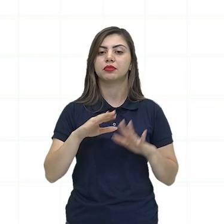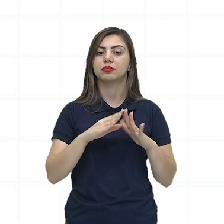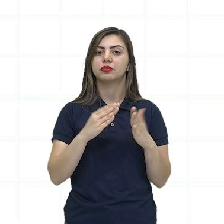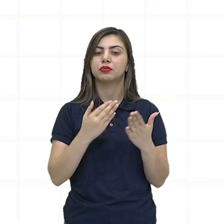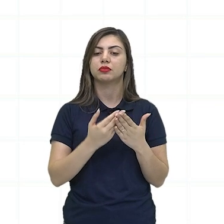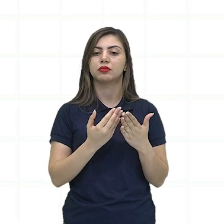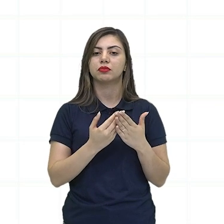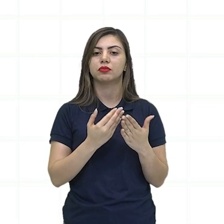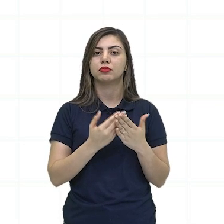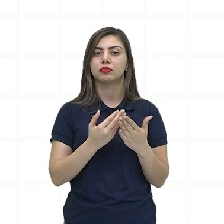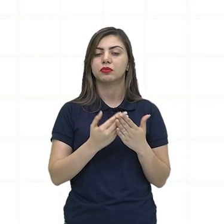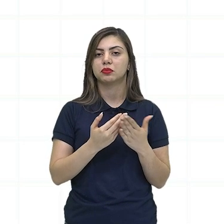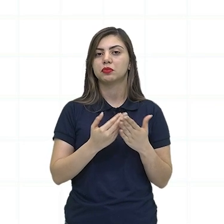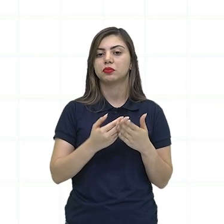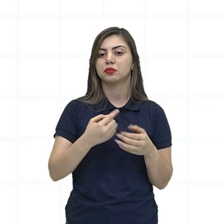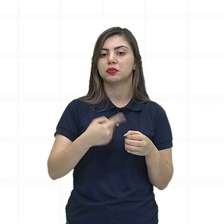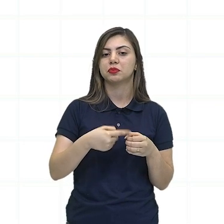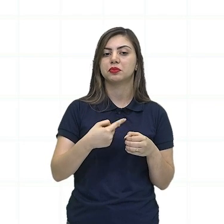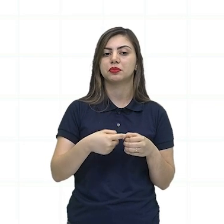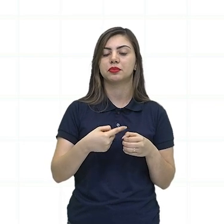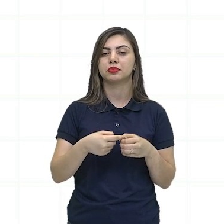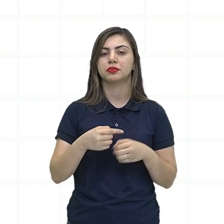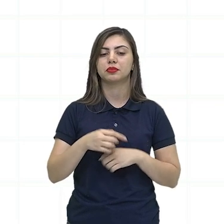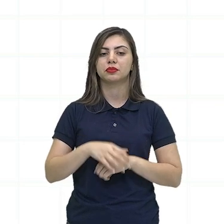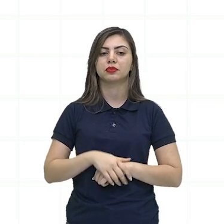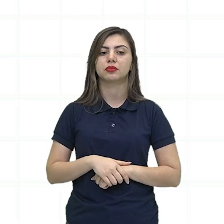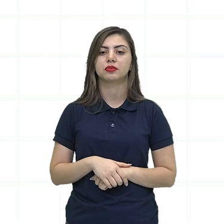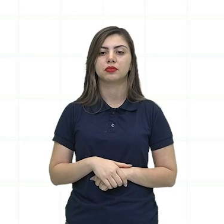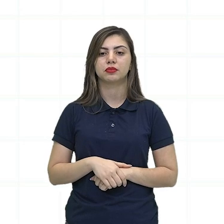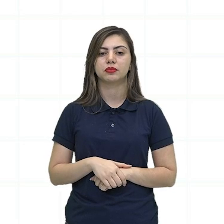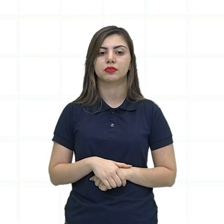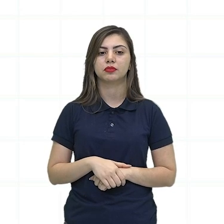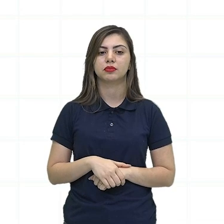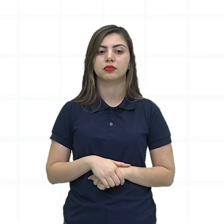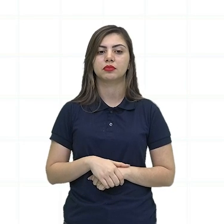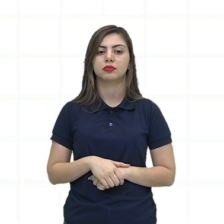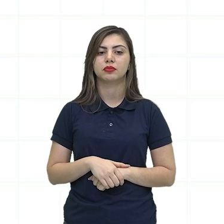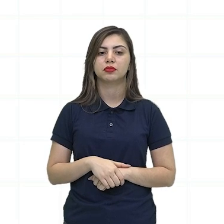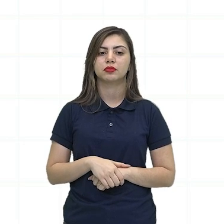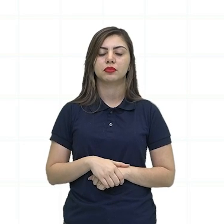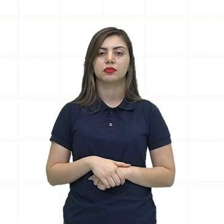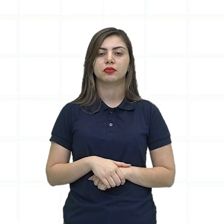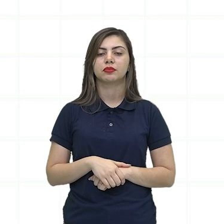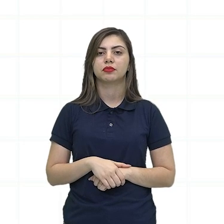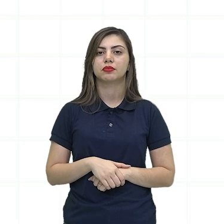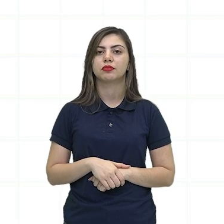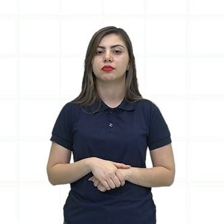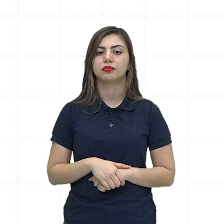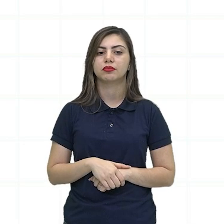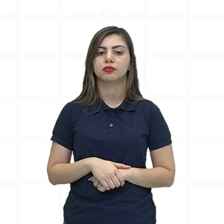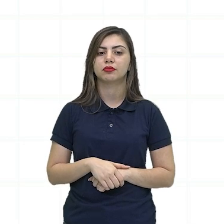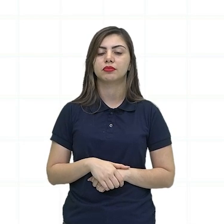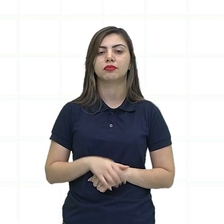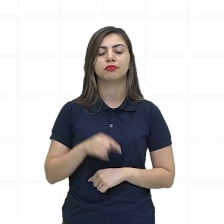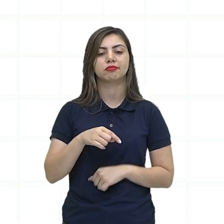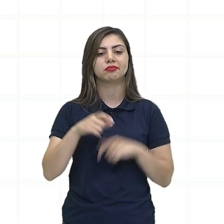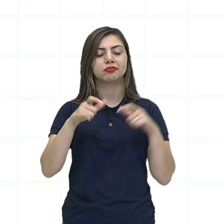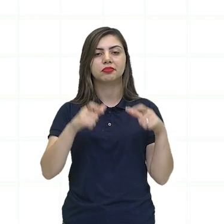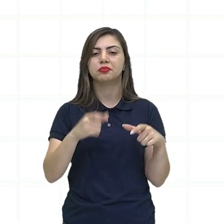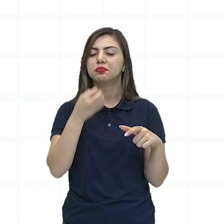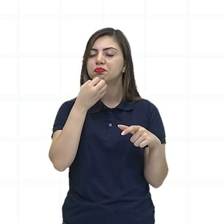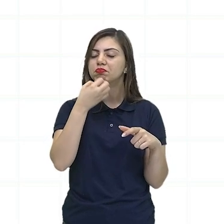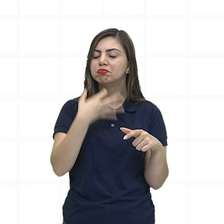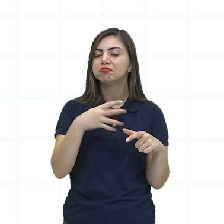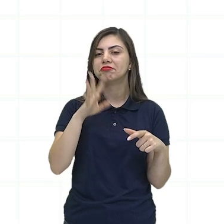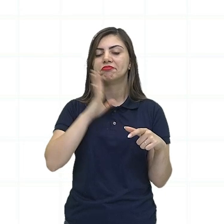Jardim das Flores, is a friendly place. É um lugar muito amigável,